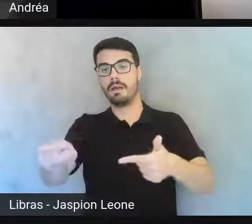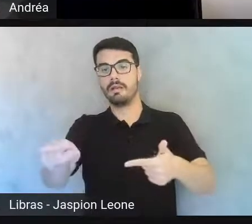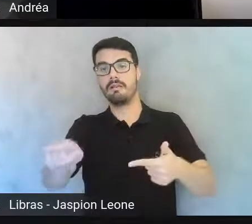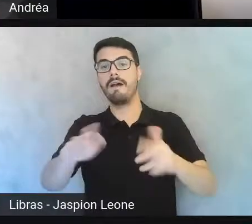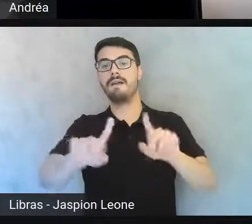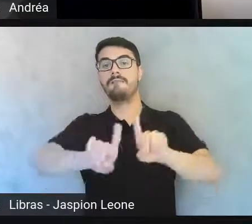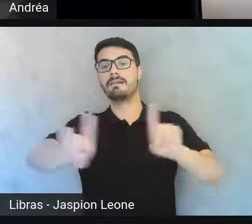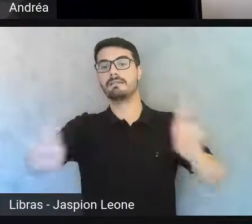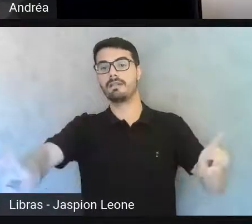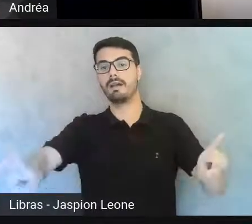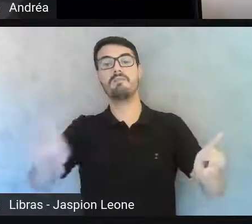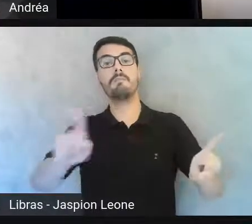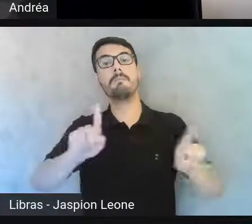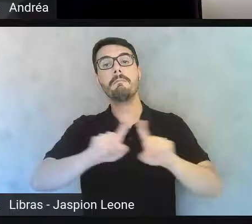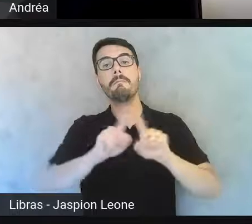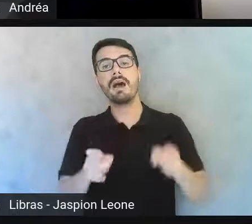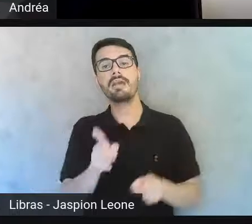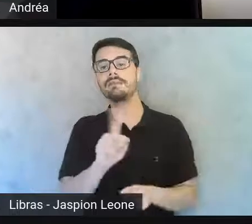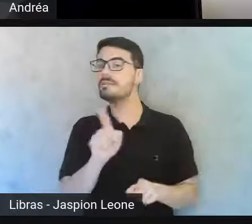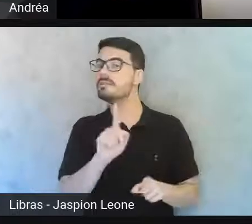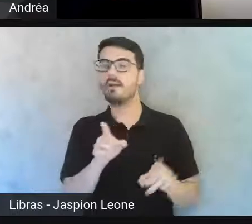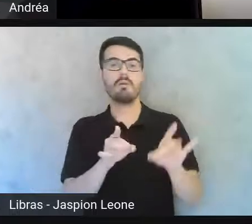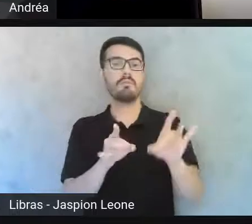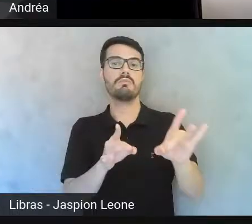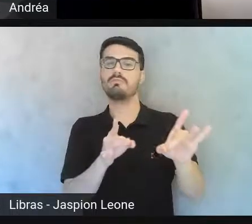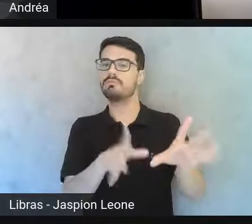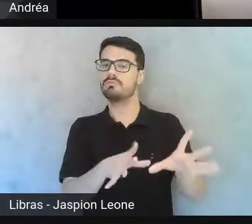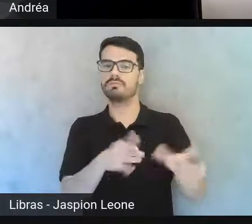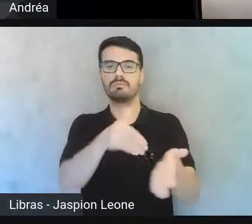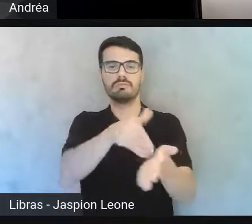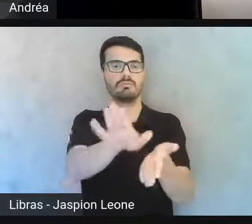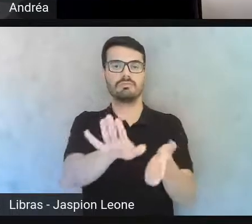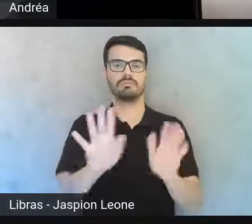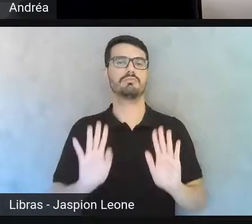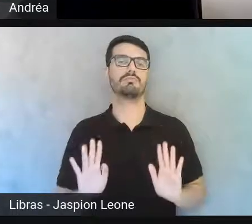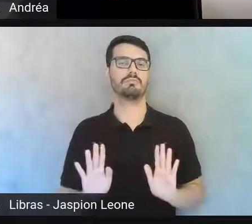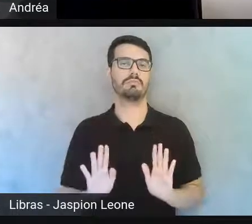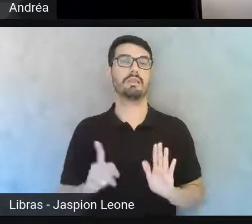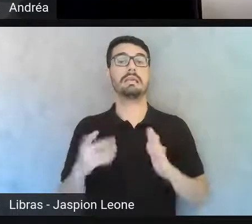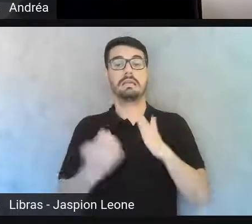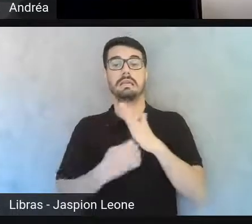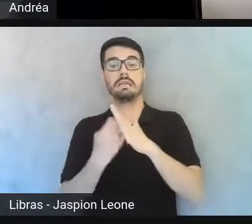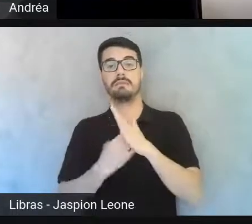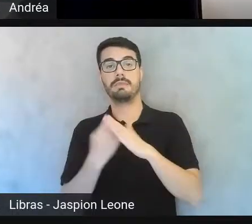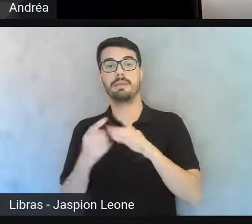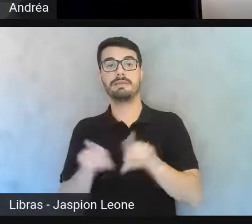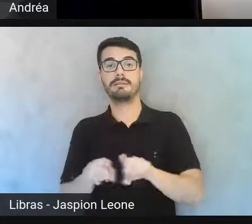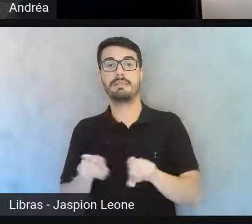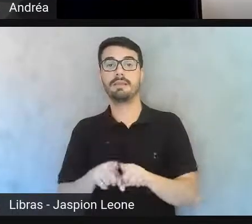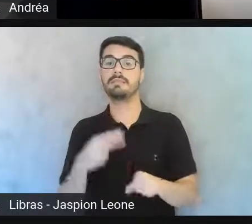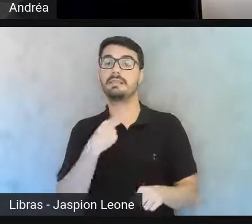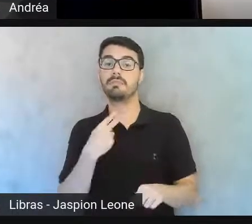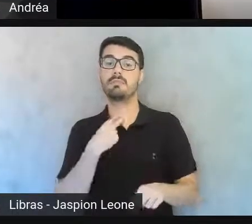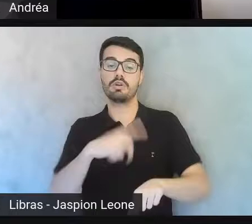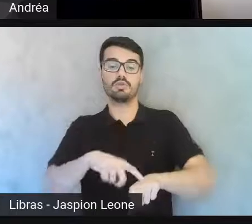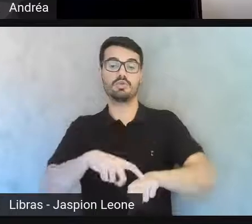não foi mandado embora. E detalhe, a empresa também não poderia nem suspender o contrato